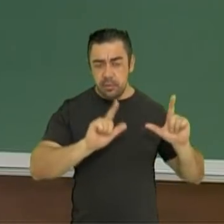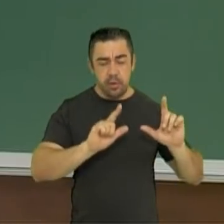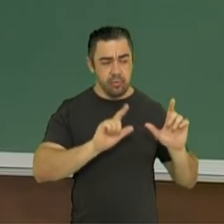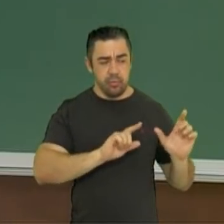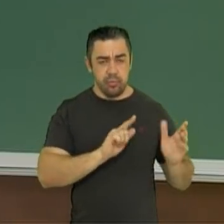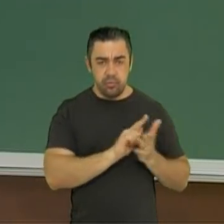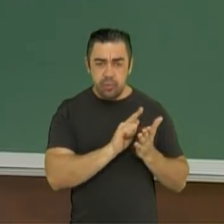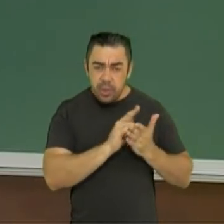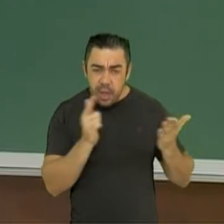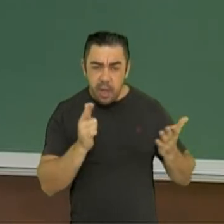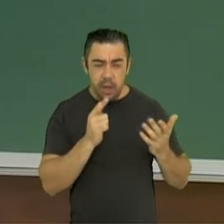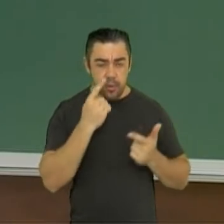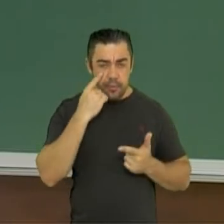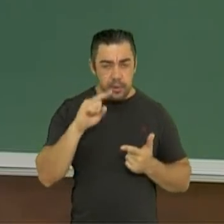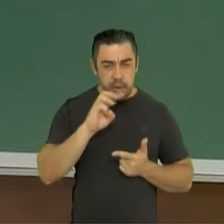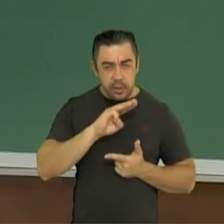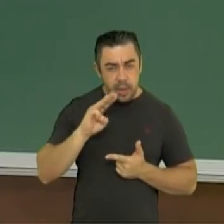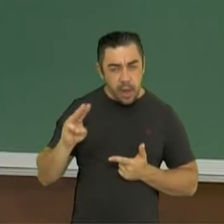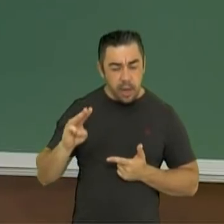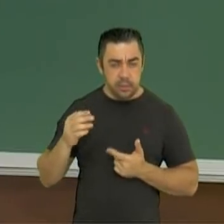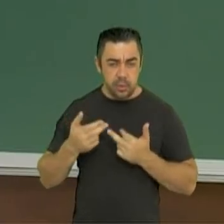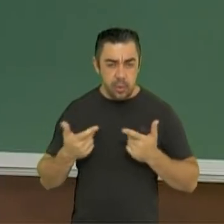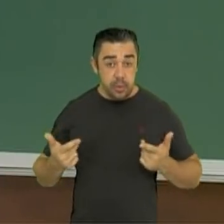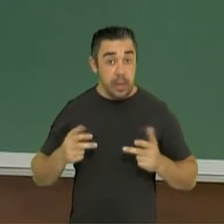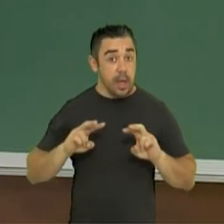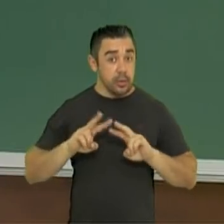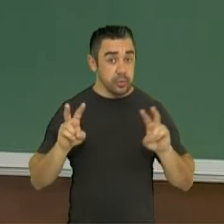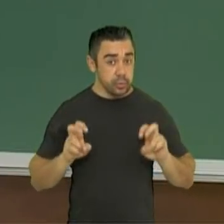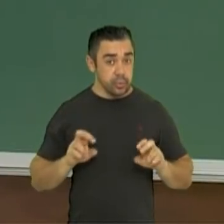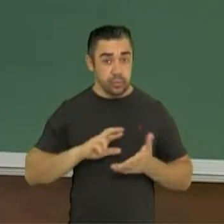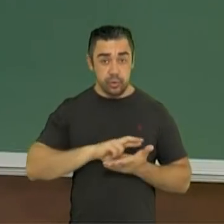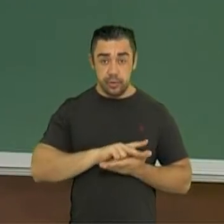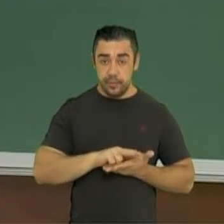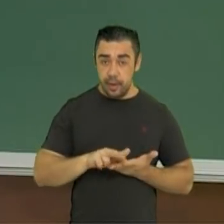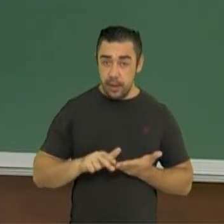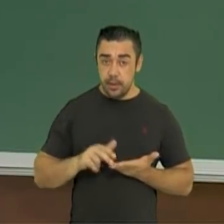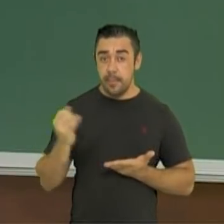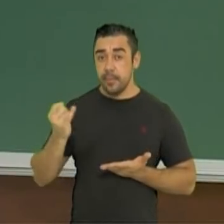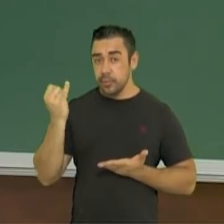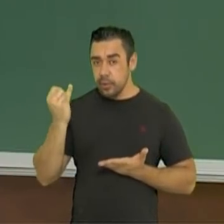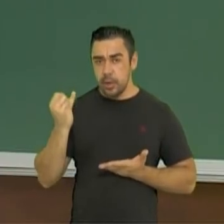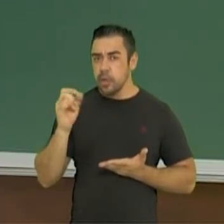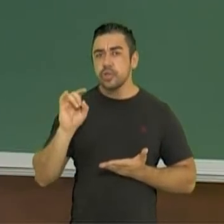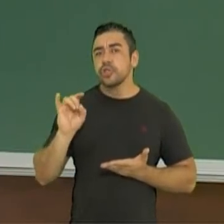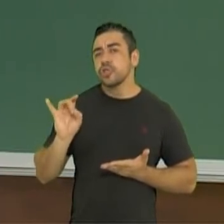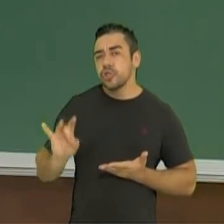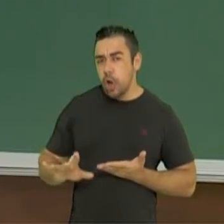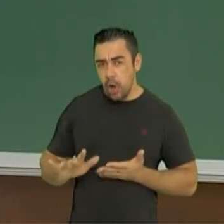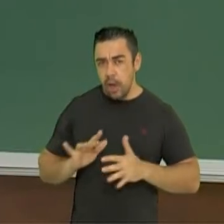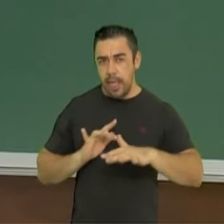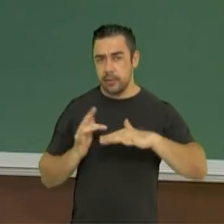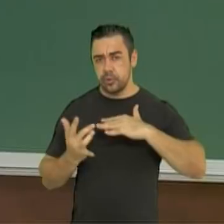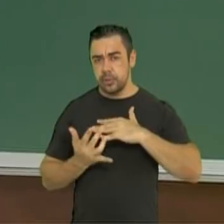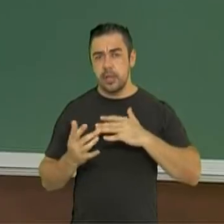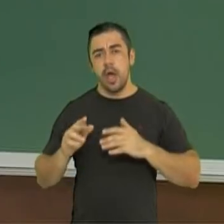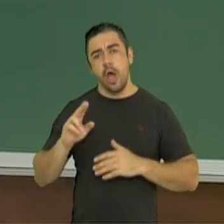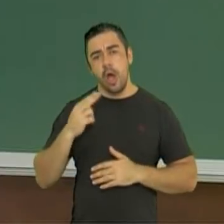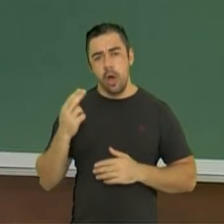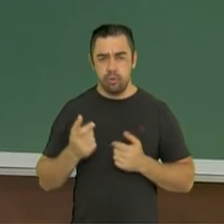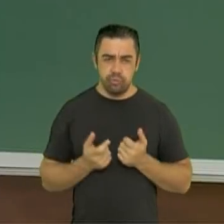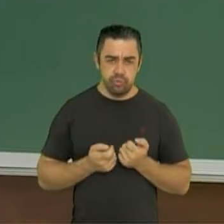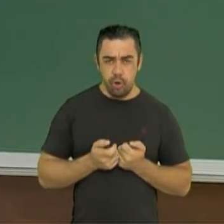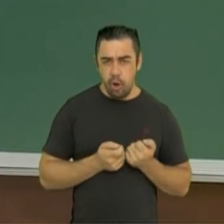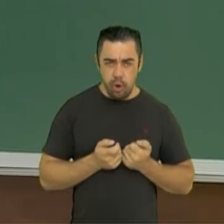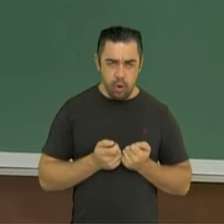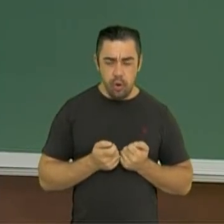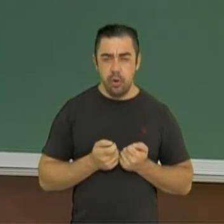veja, né, sites e blogs sobre assuntos diversos, ou seja, não prenda-se somente a jogos eletrônicos,